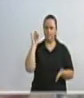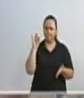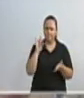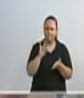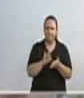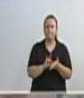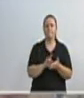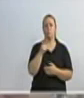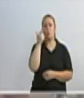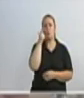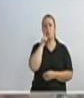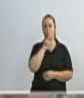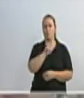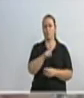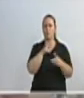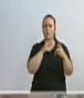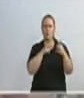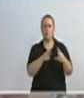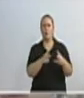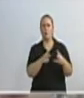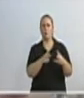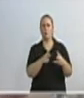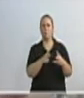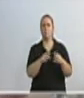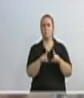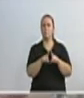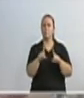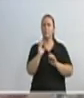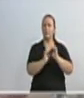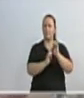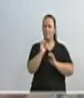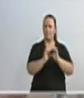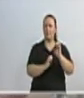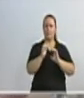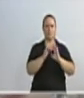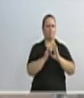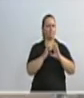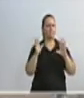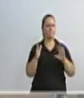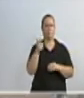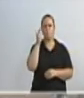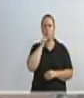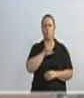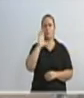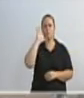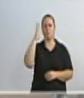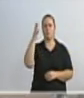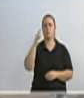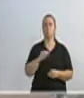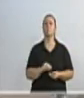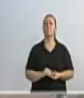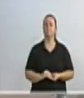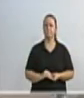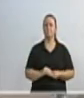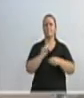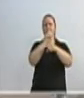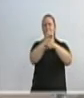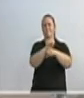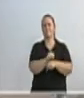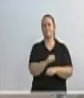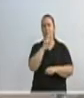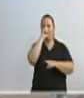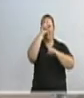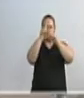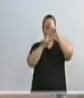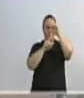isso que o senhor acabou de mencionar e que as empresas se coloquem à disposição para que a gente consiga resolver. Vamos parar de inventar a legislação e vamos